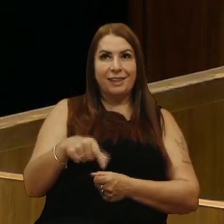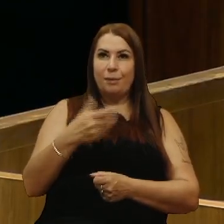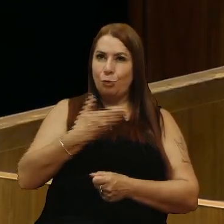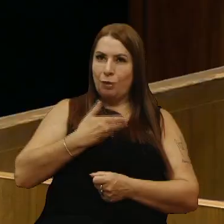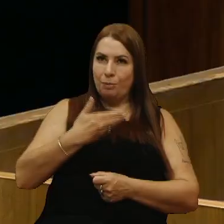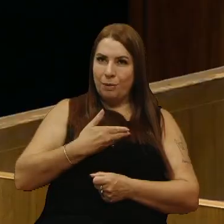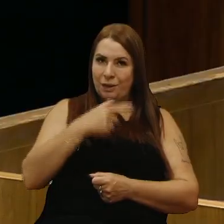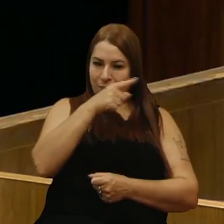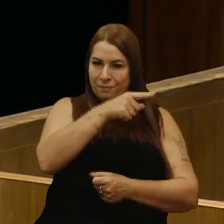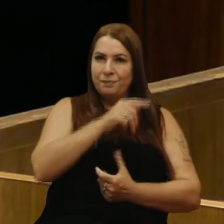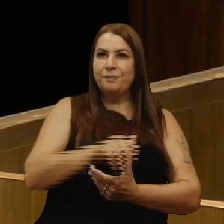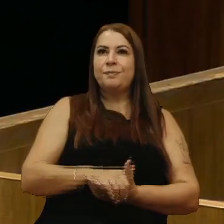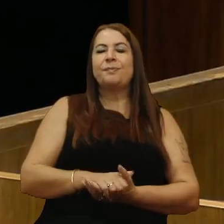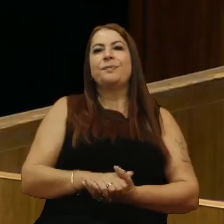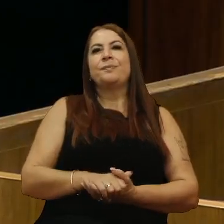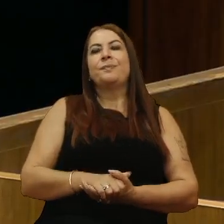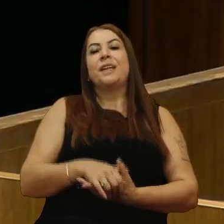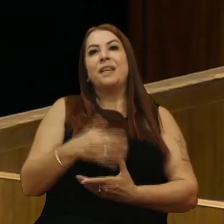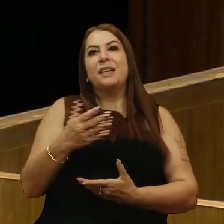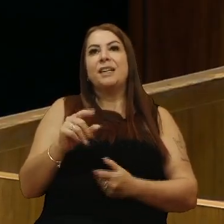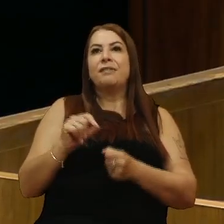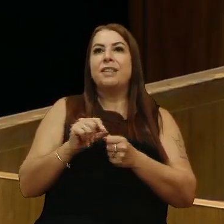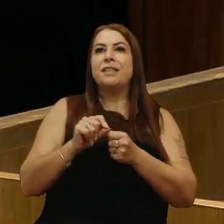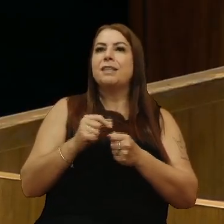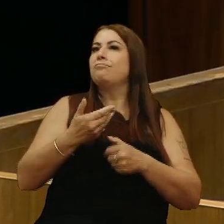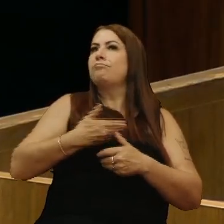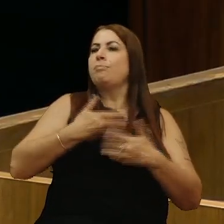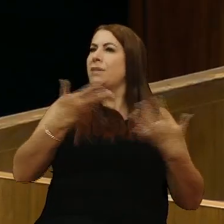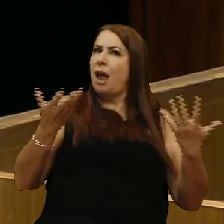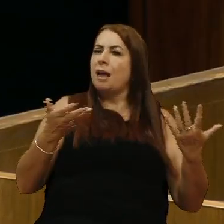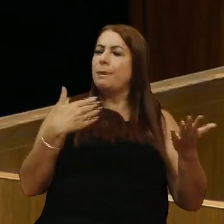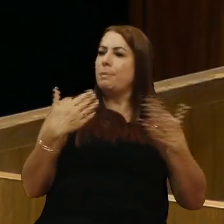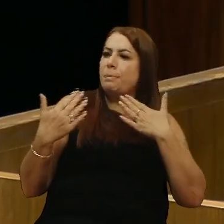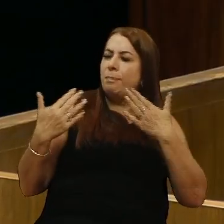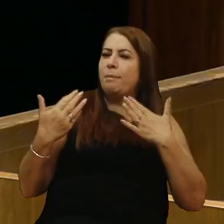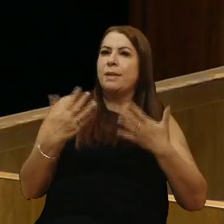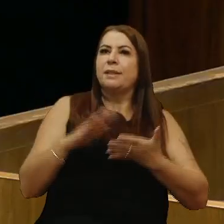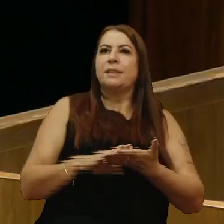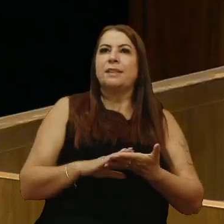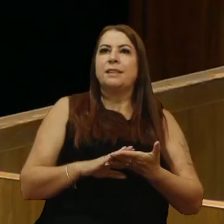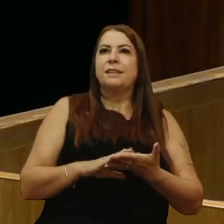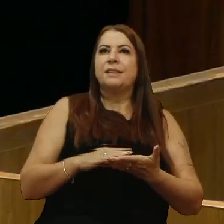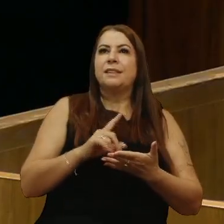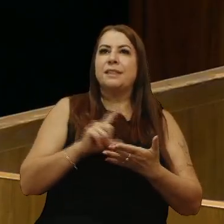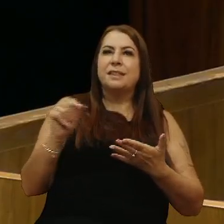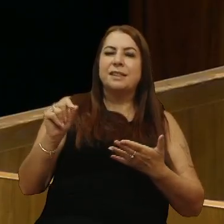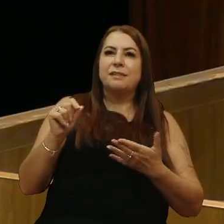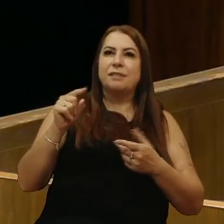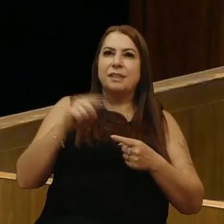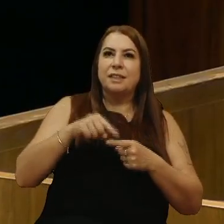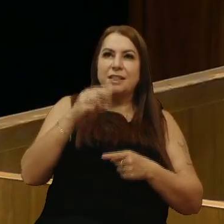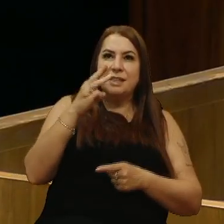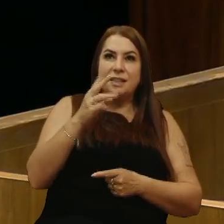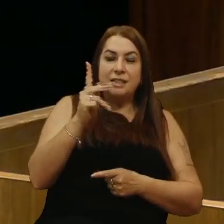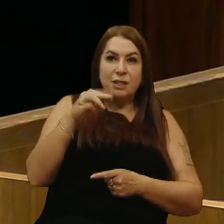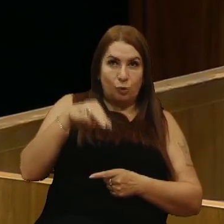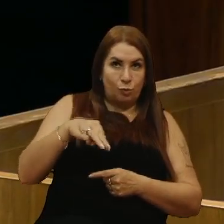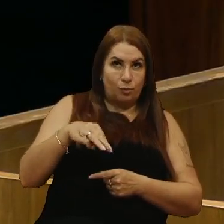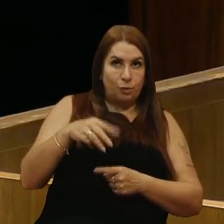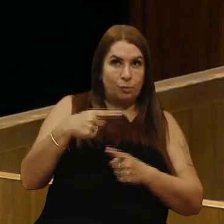amigo do Panceira. E aí fizemos uma amizade e tal. Saí, eu digo, ó, vai daqui 3 quilômetros, porque